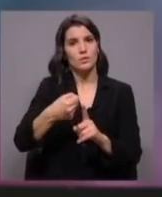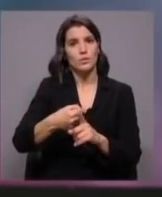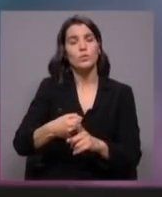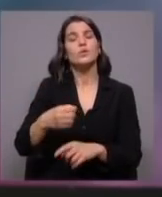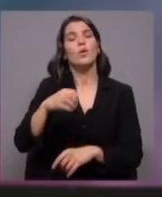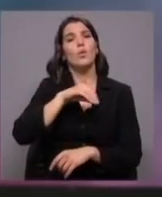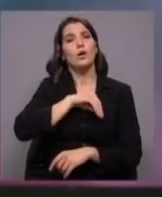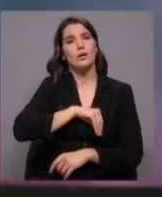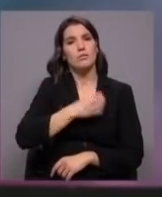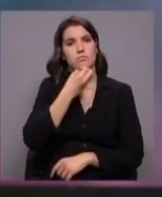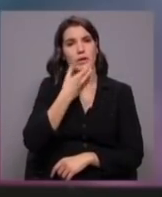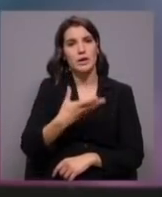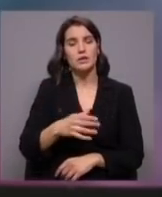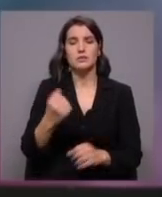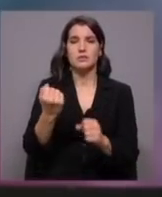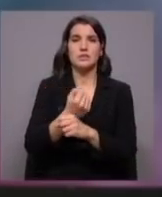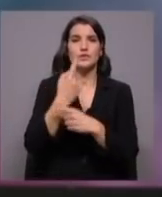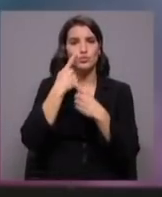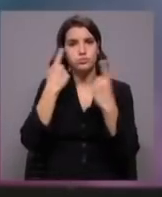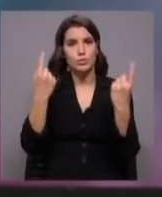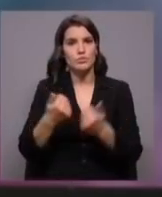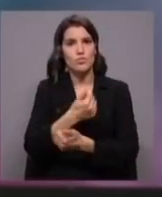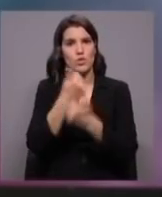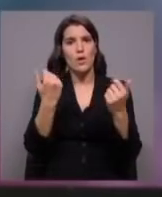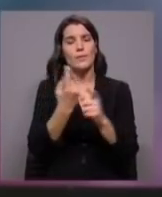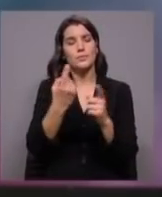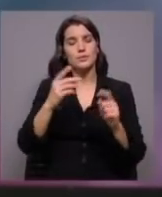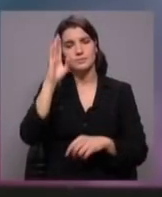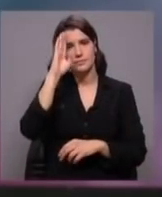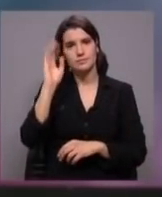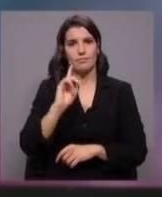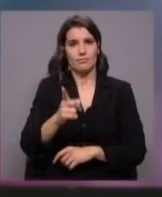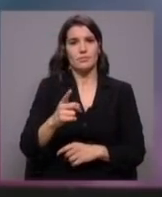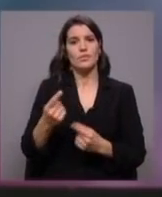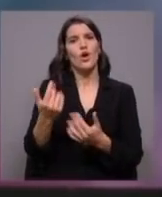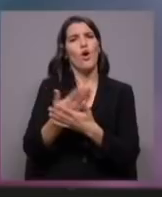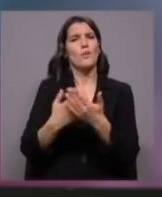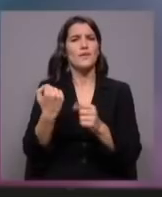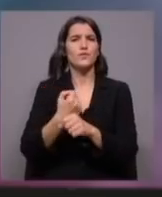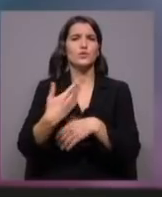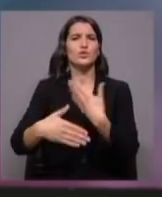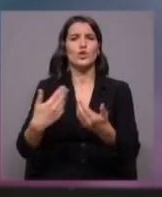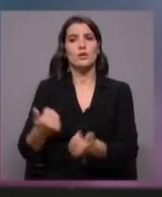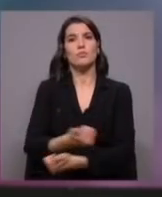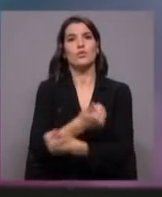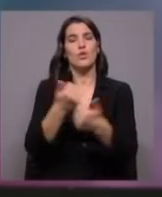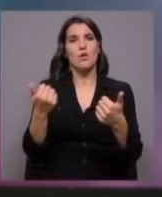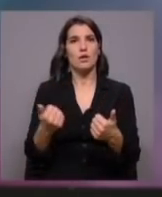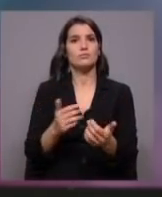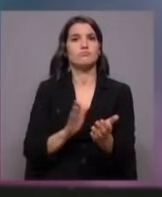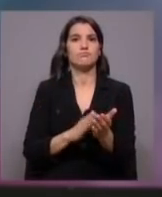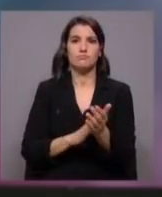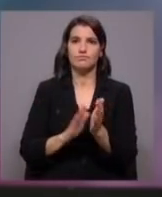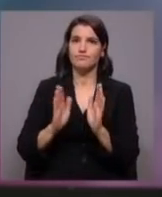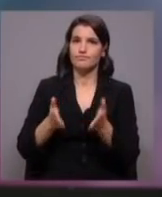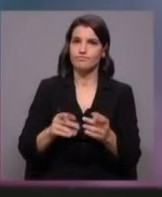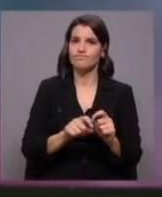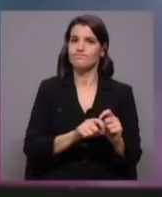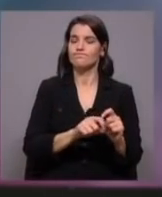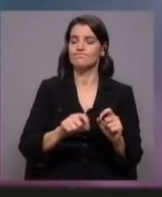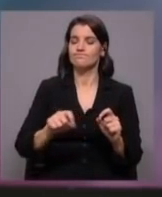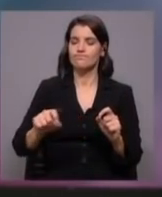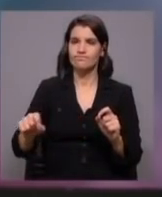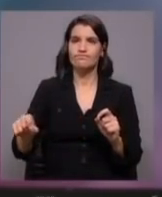salários, melhores serviços públicos, porque sabemos que é assim que a economia funciona melhor e provamos isso ao longo deste